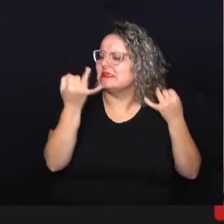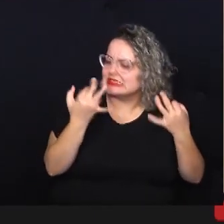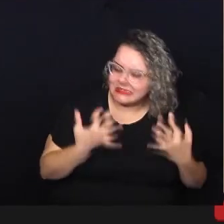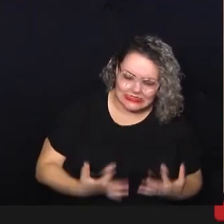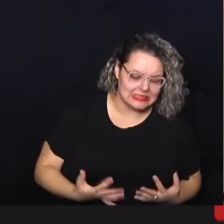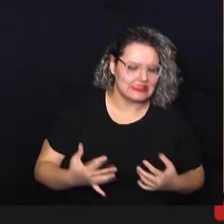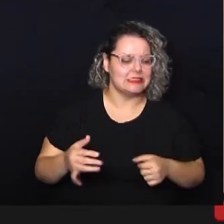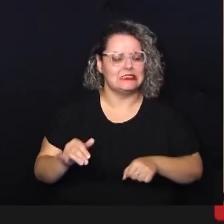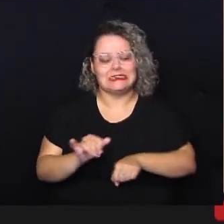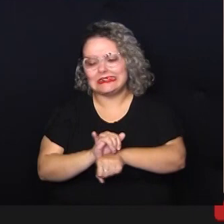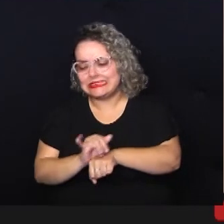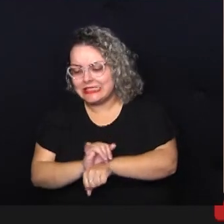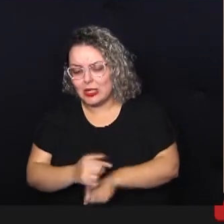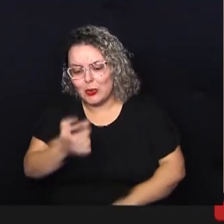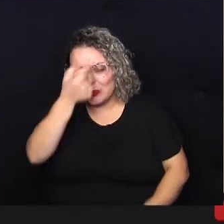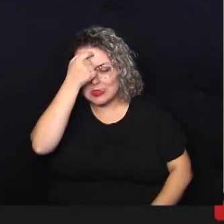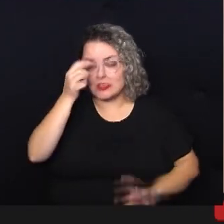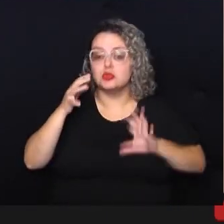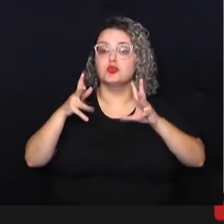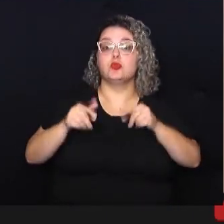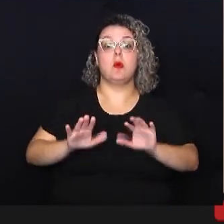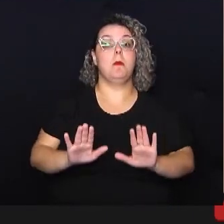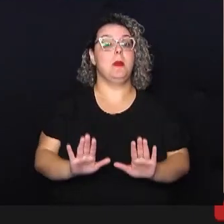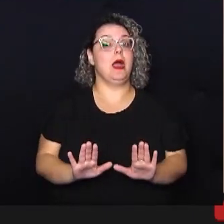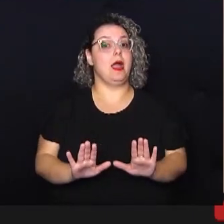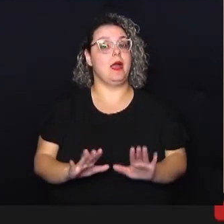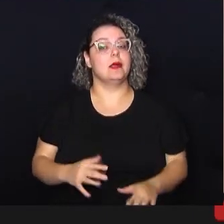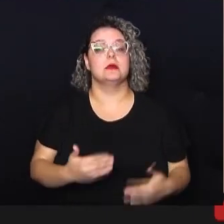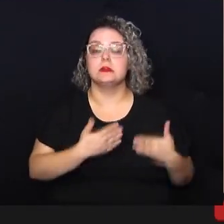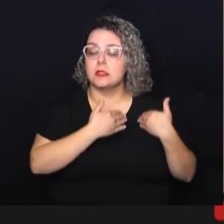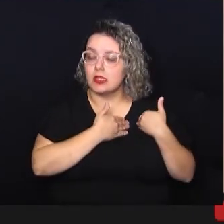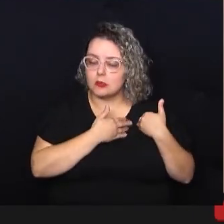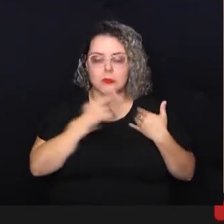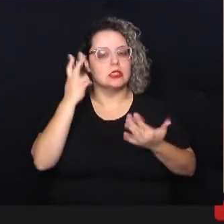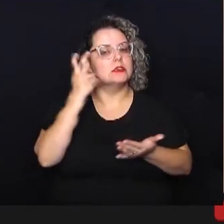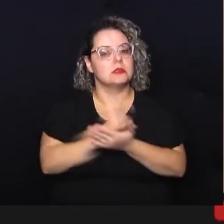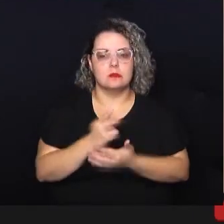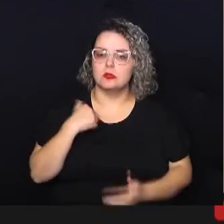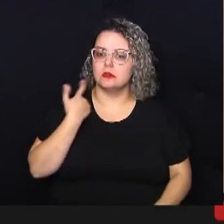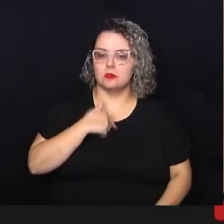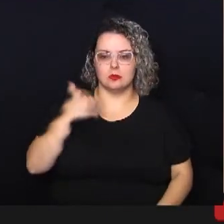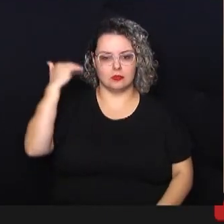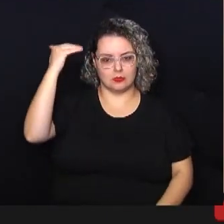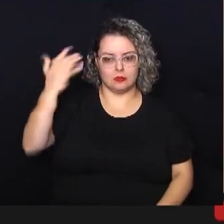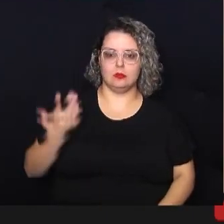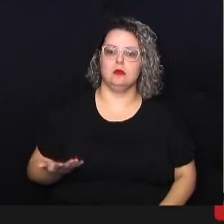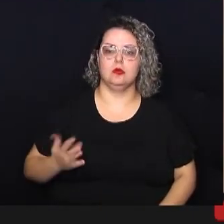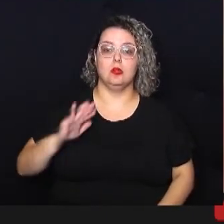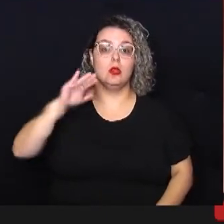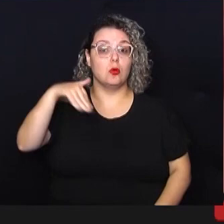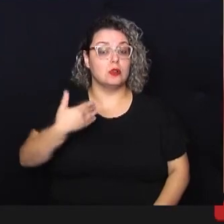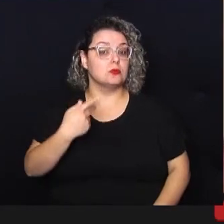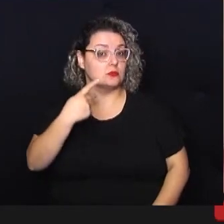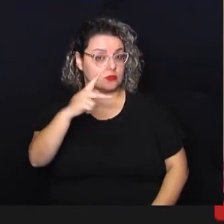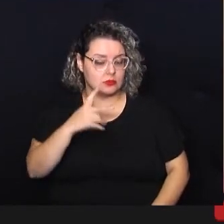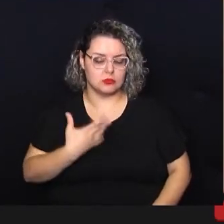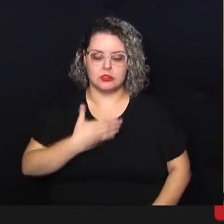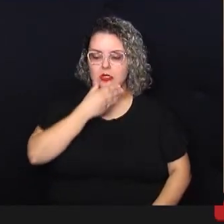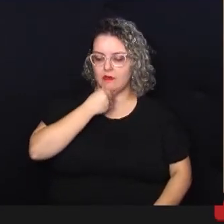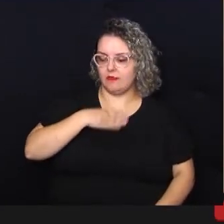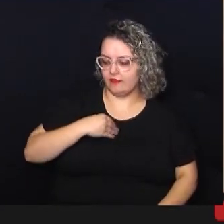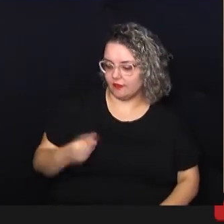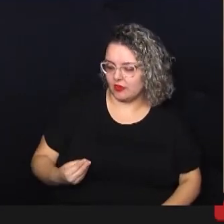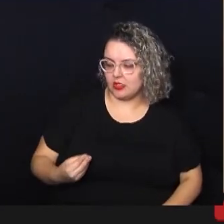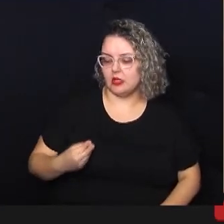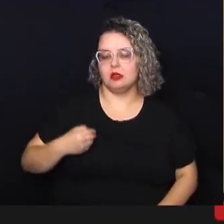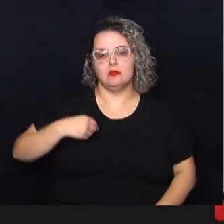né, conscientizá-la de tudo. Mas a responsabilidade é sempre nossa. É igual se você for com o seu filho para a praia. Você pode pôr boia, você pode